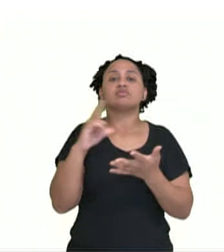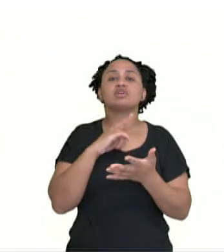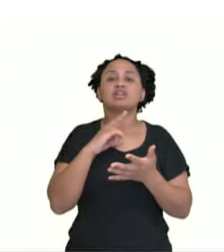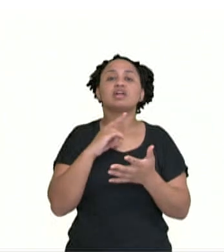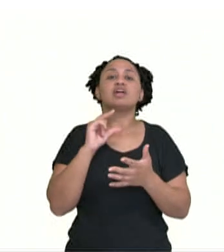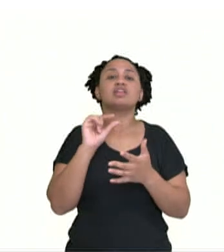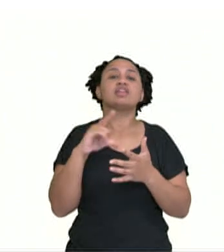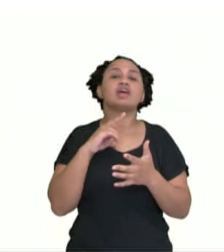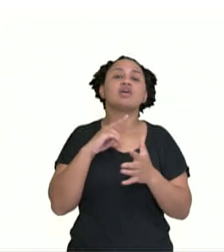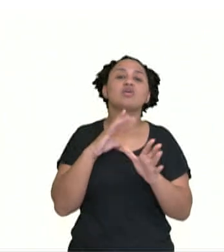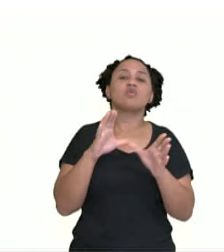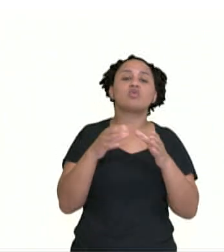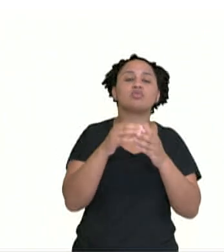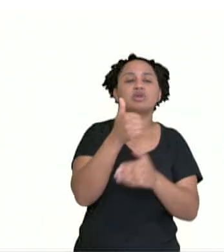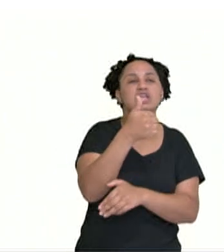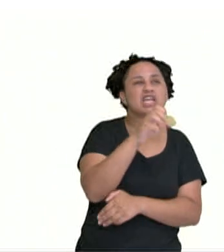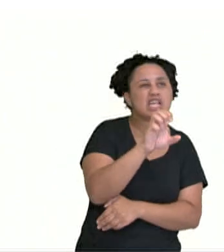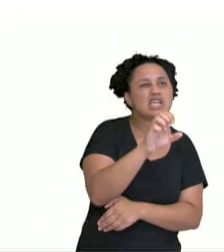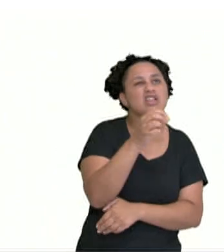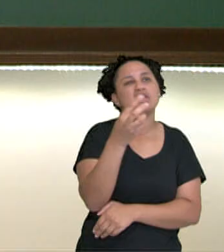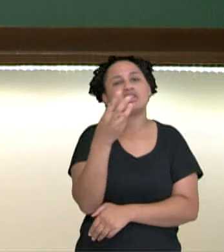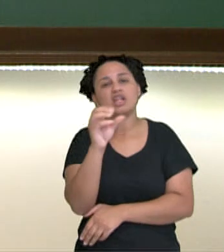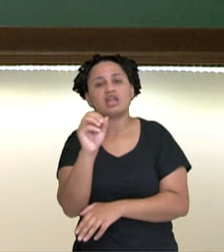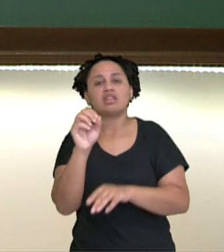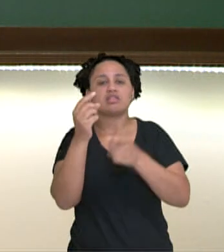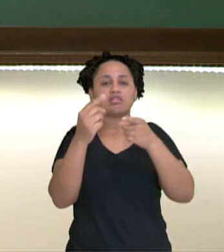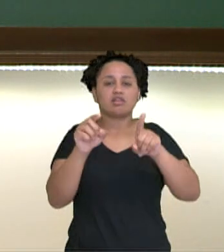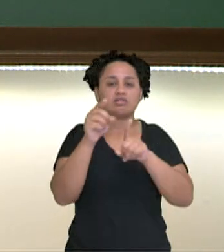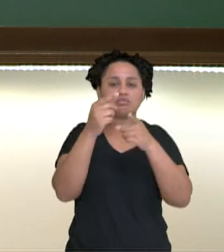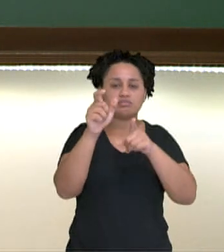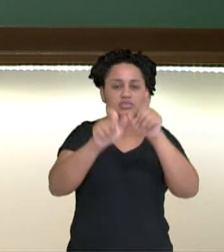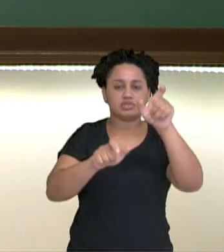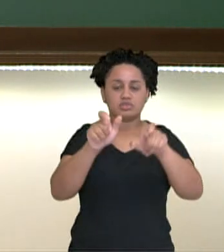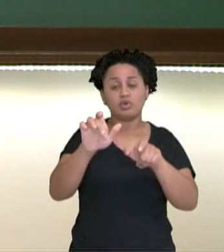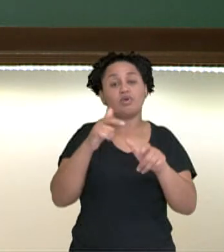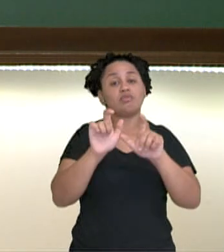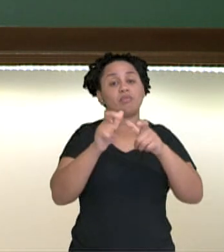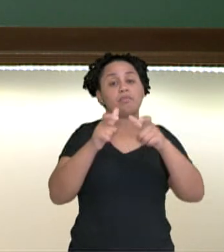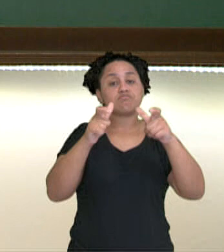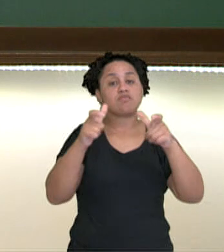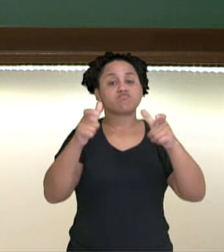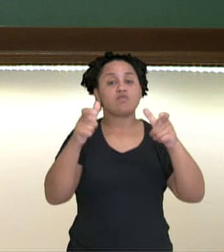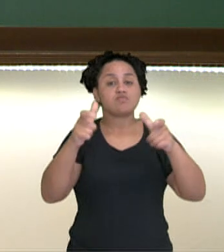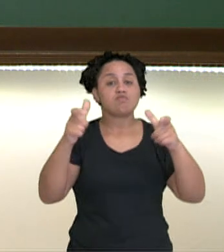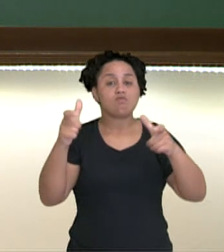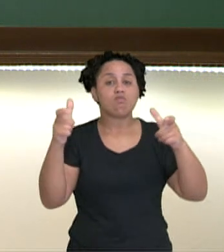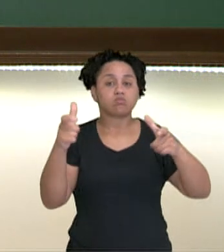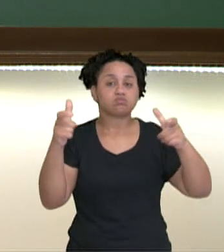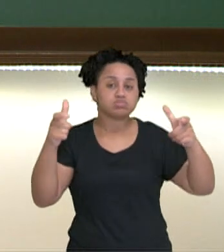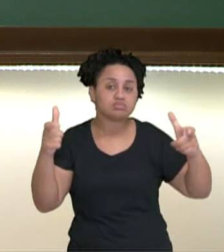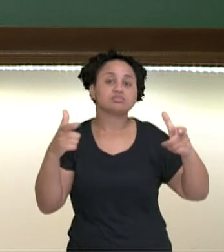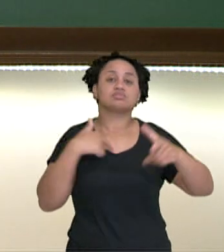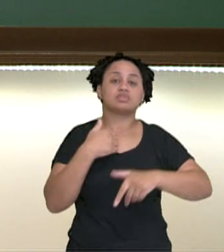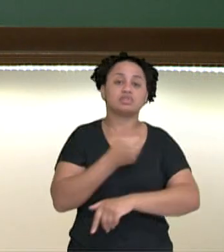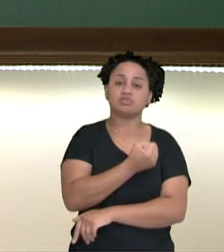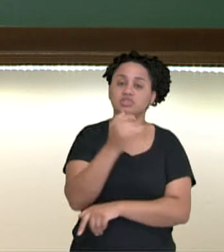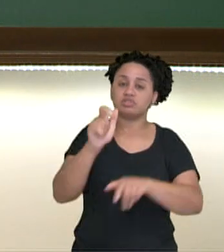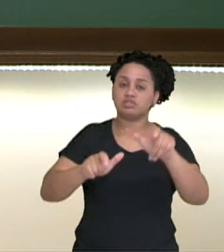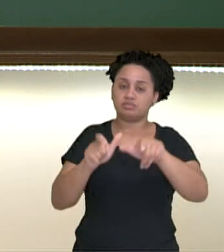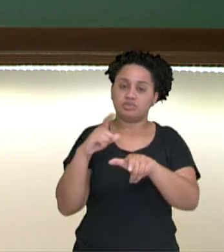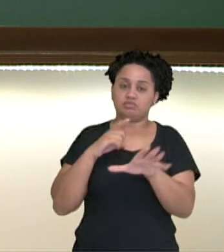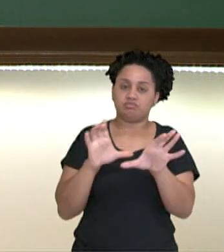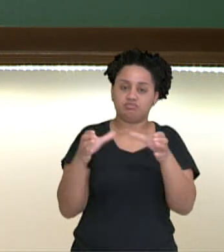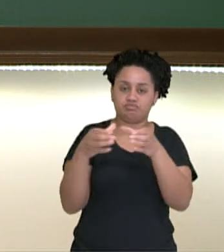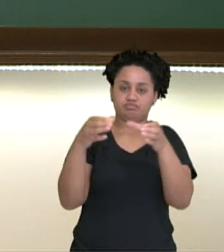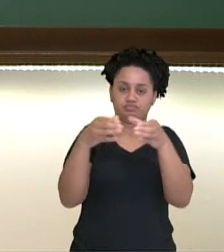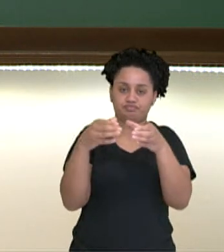número de 15 a 30 músicos e vai aumentando a numerosidade dos músicos incorporados à orquestra. E